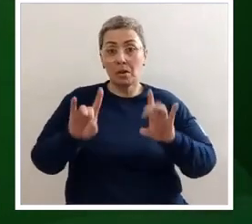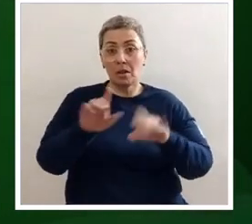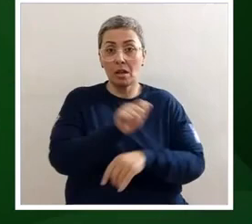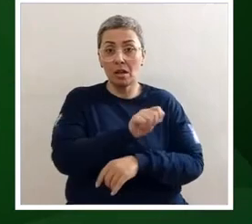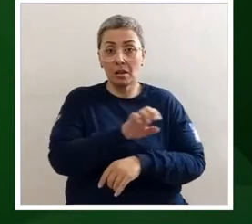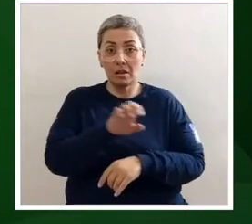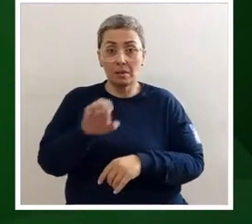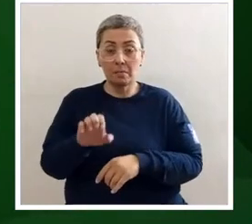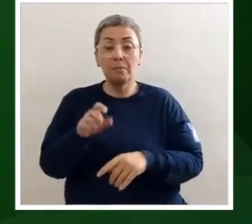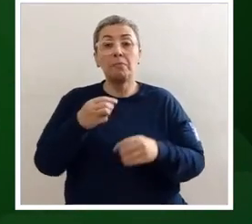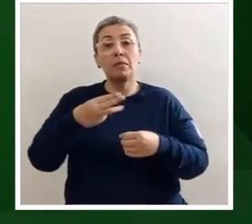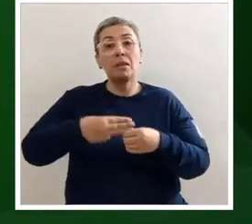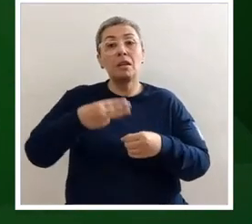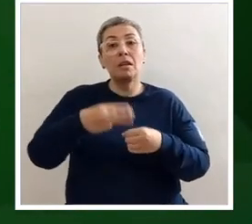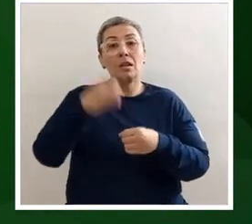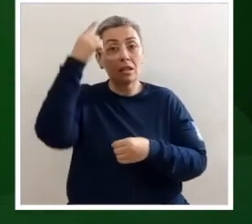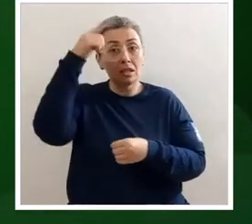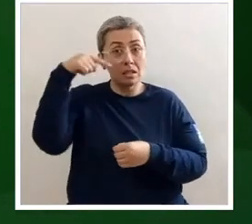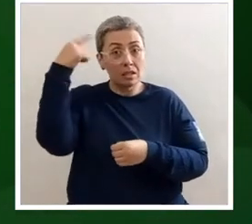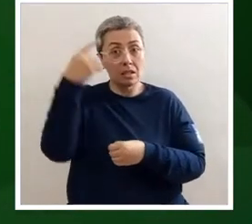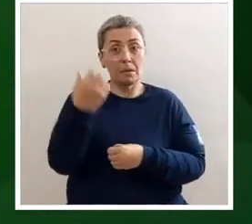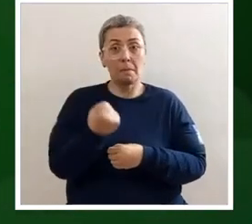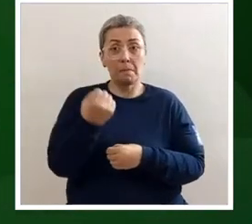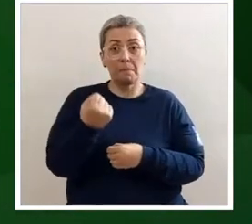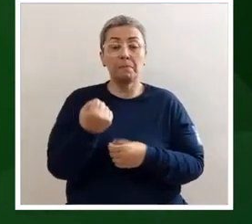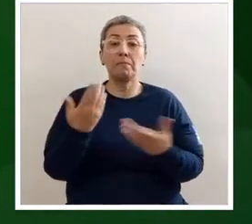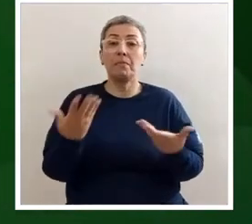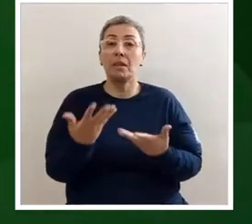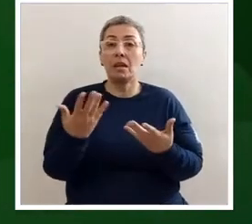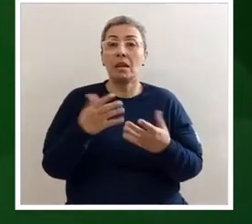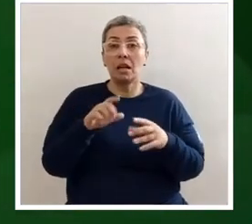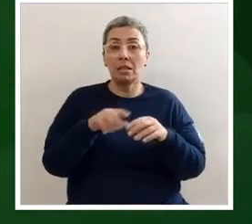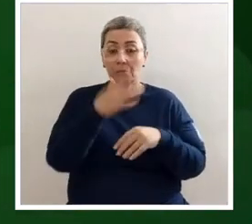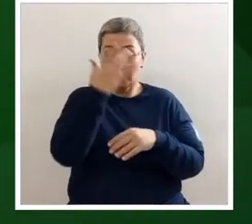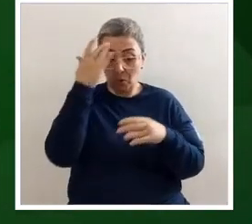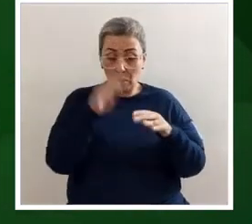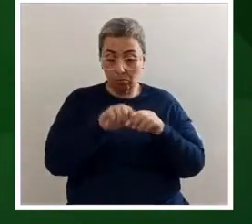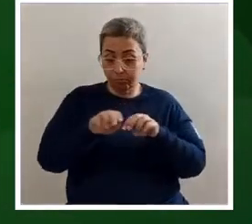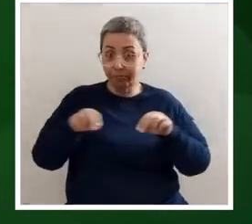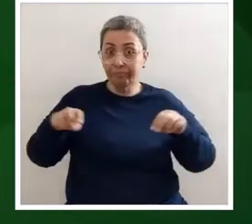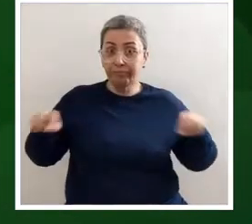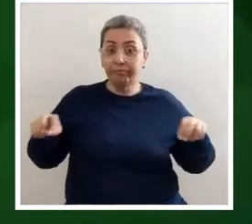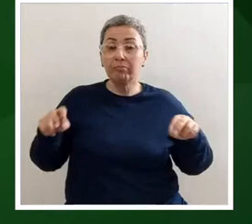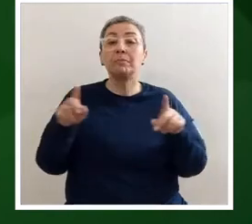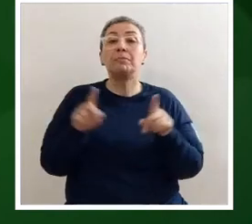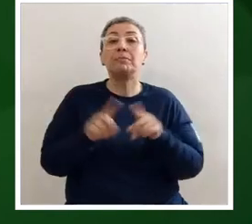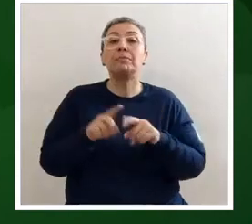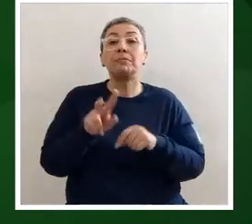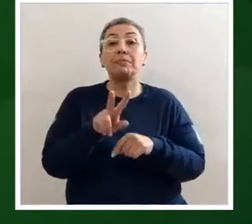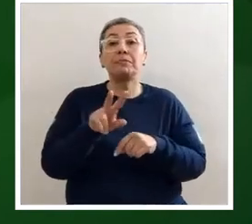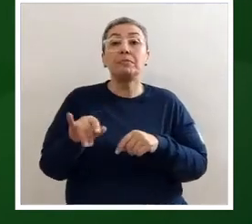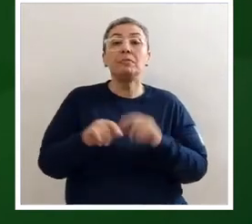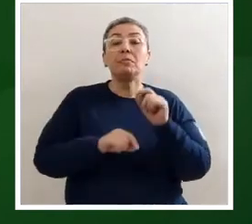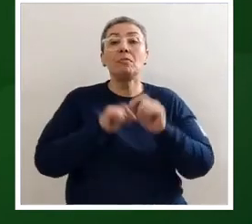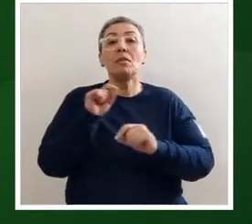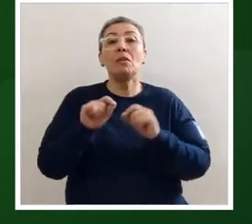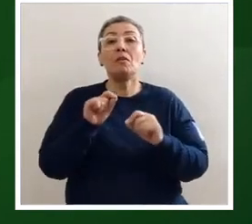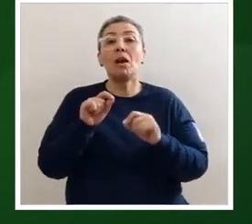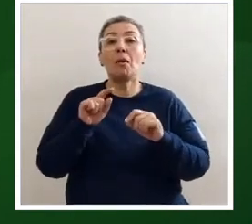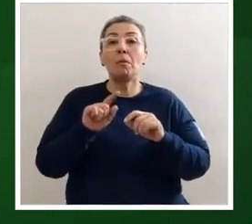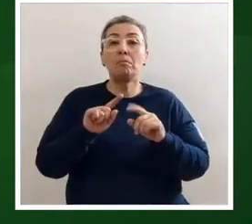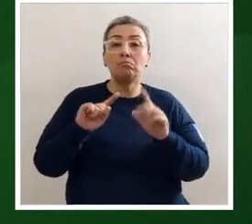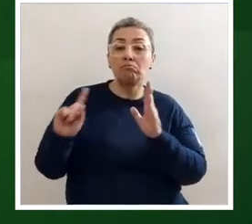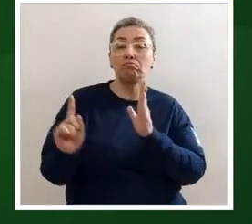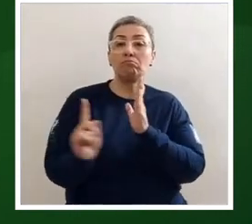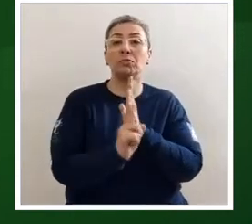especializado do Município de Santa Branca esses integrantes da mesa que eu acabei de apresentar vão ter a